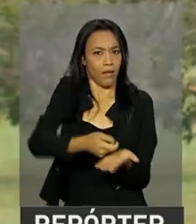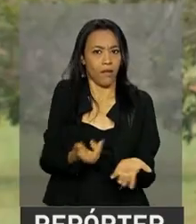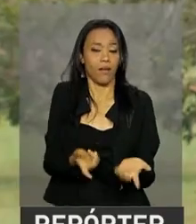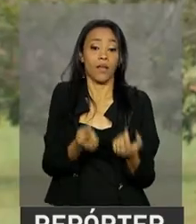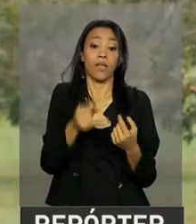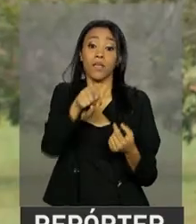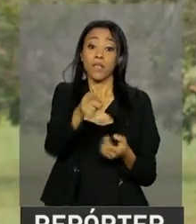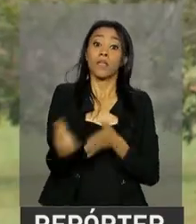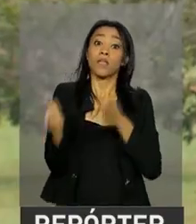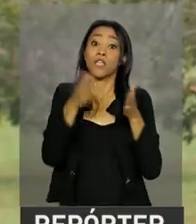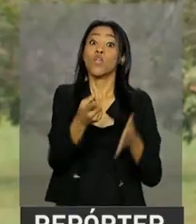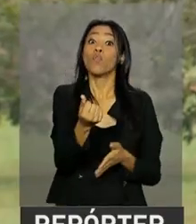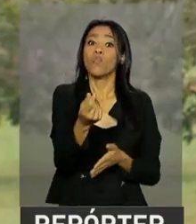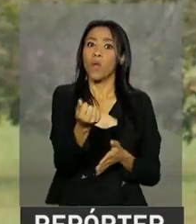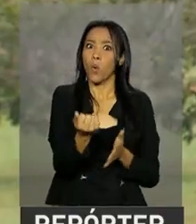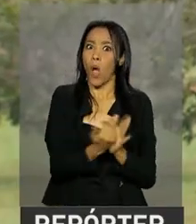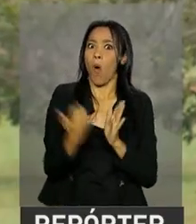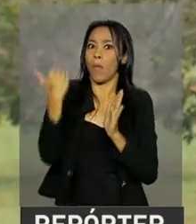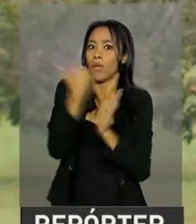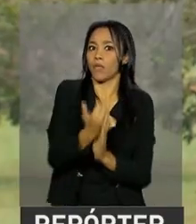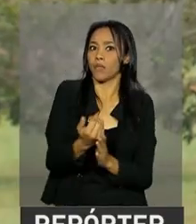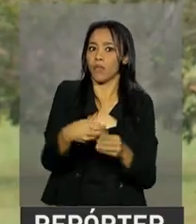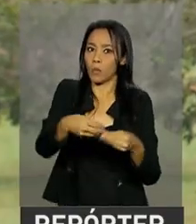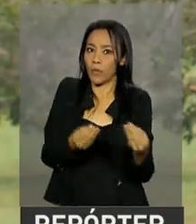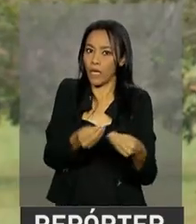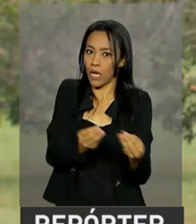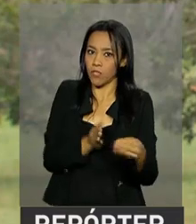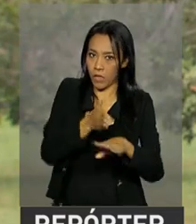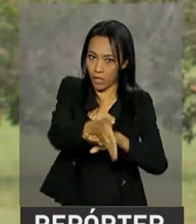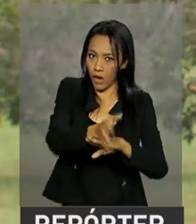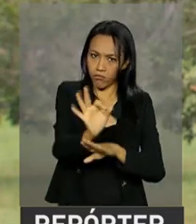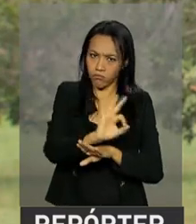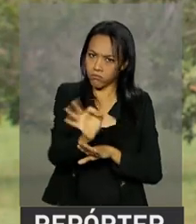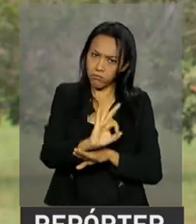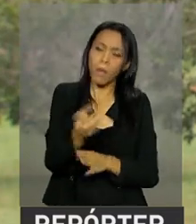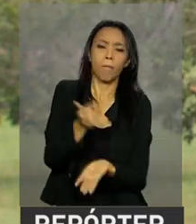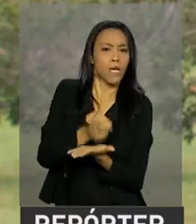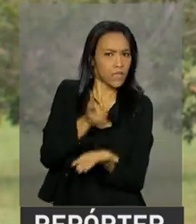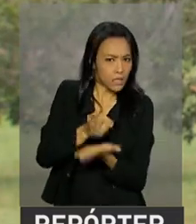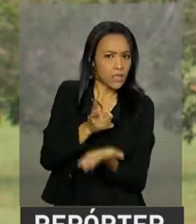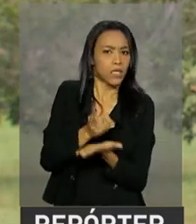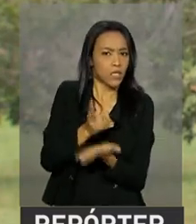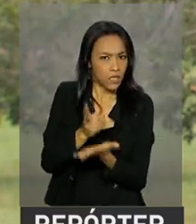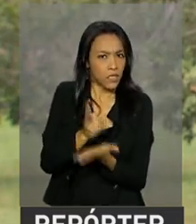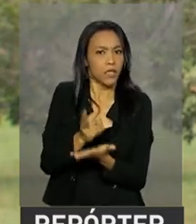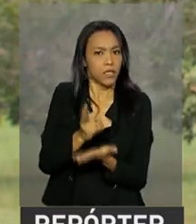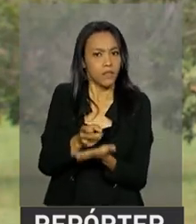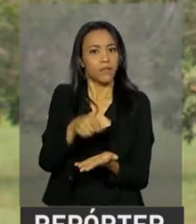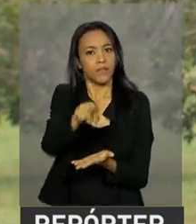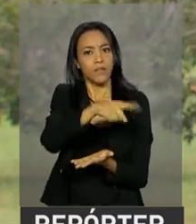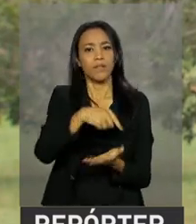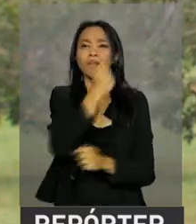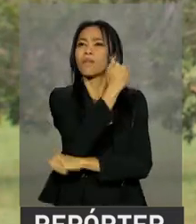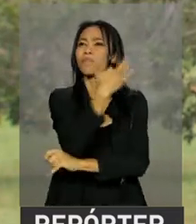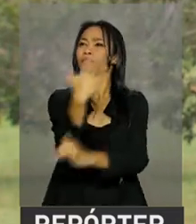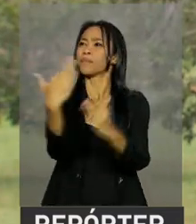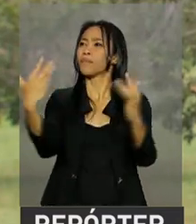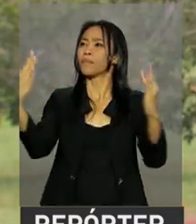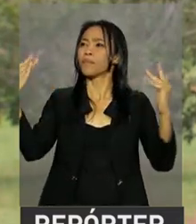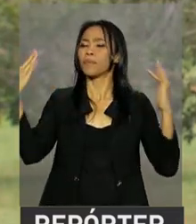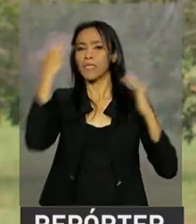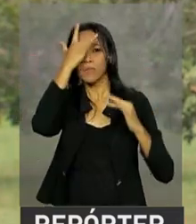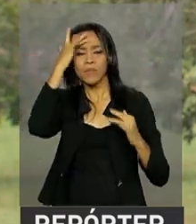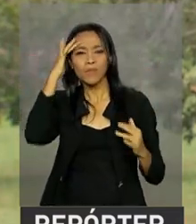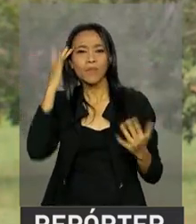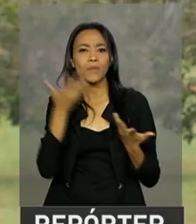premissas é que o valor do ingresso não aumente então a gente conseguir ainda manter essa oportunidade de lazer e meio natureza para população